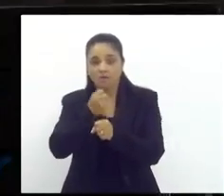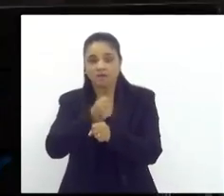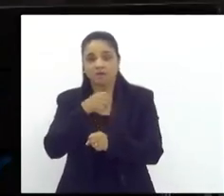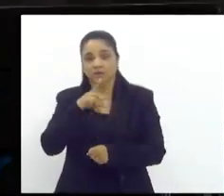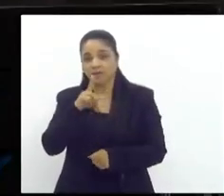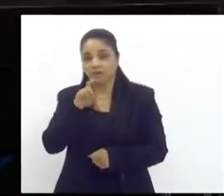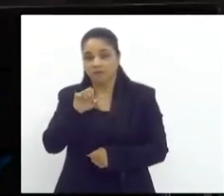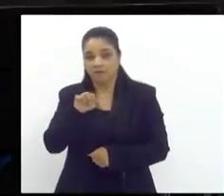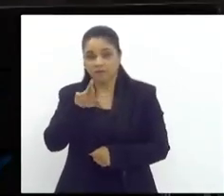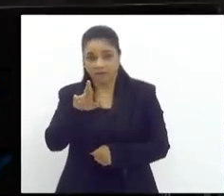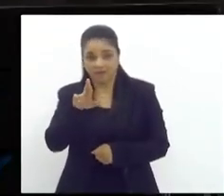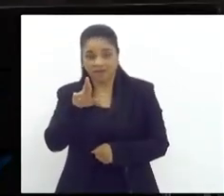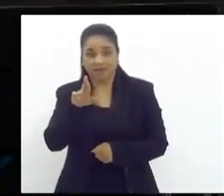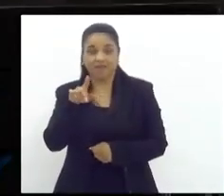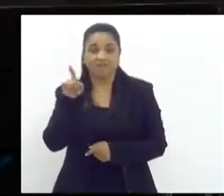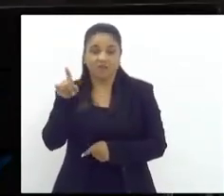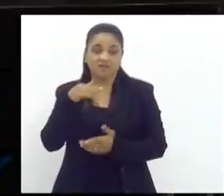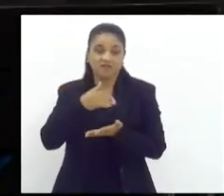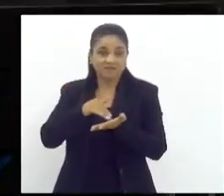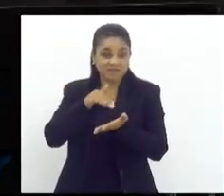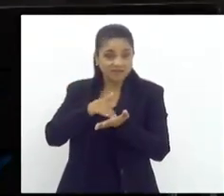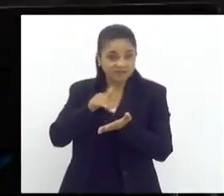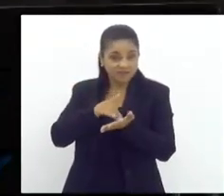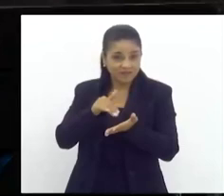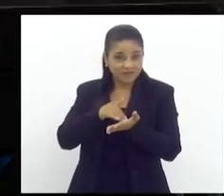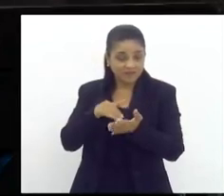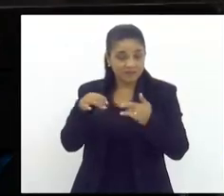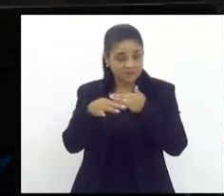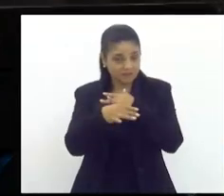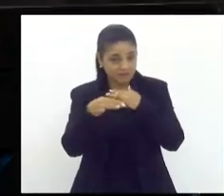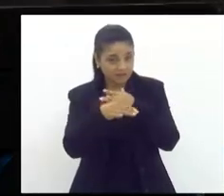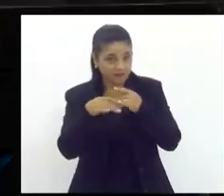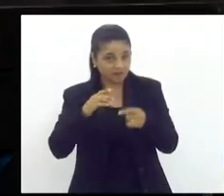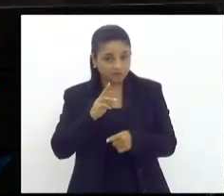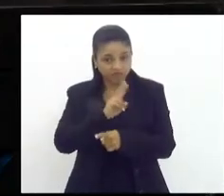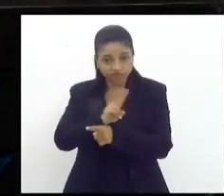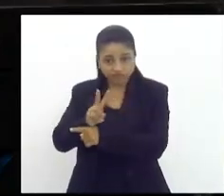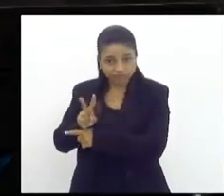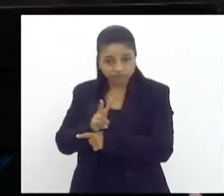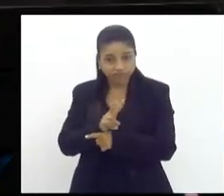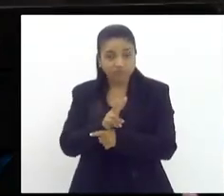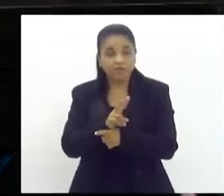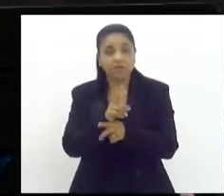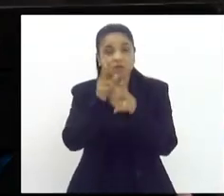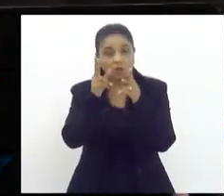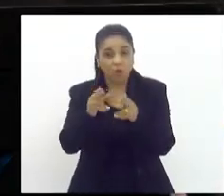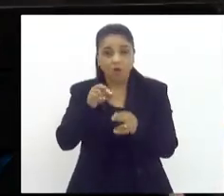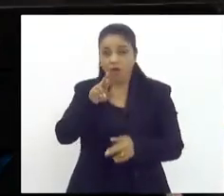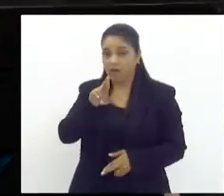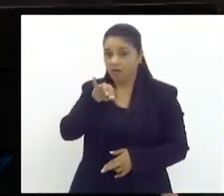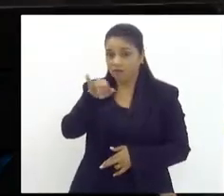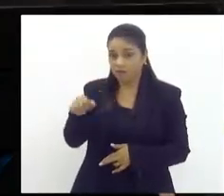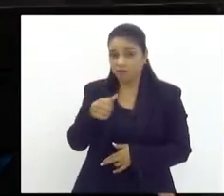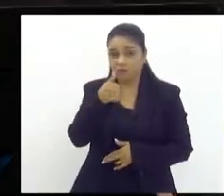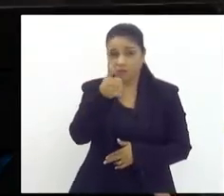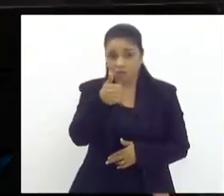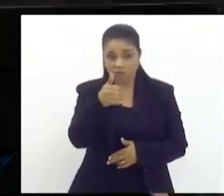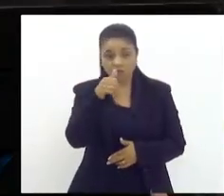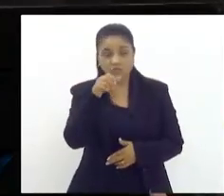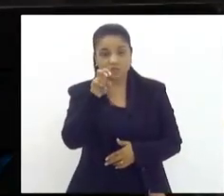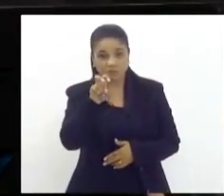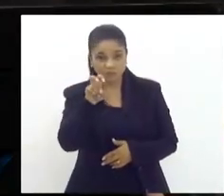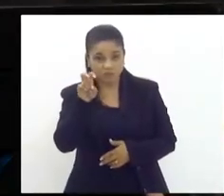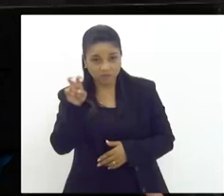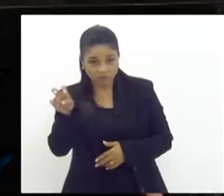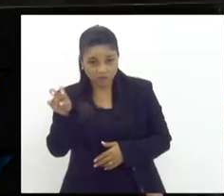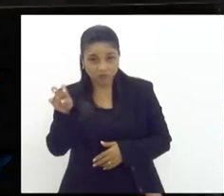está sobre o guarda-chuva da Secretaria das cidades da mesma forma a rj155 que